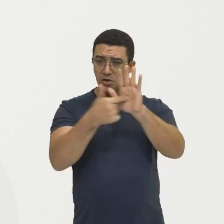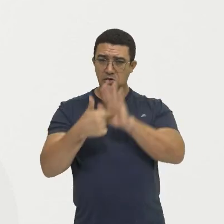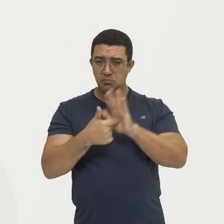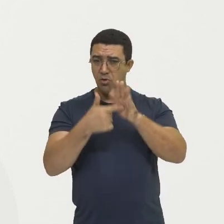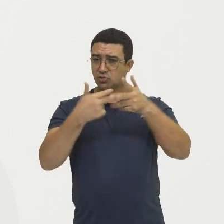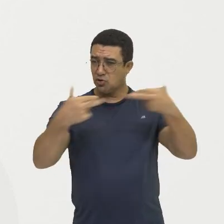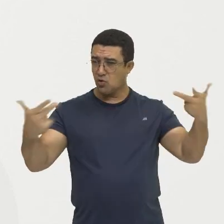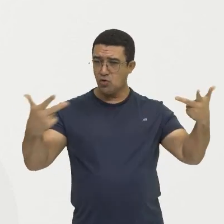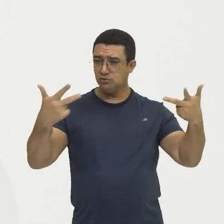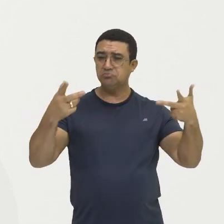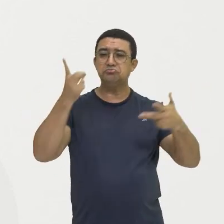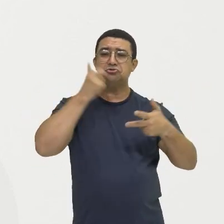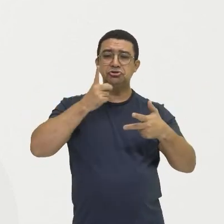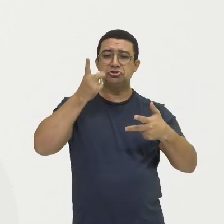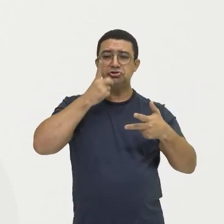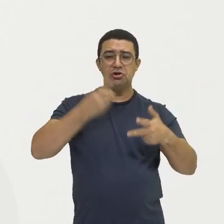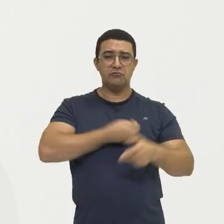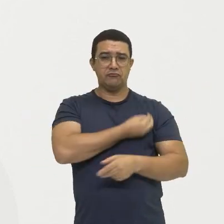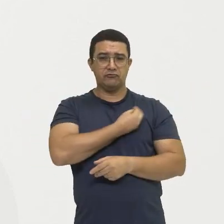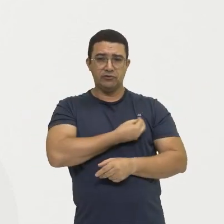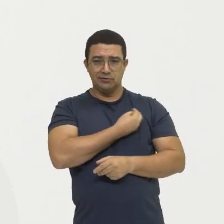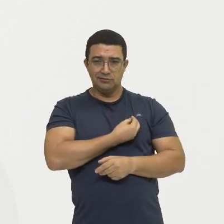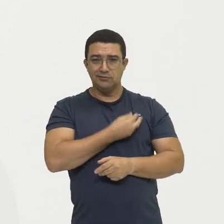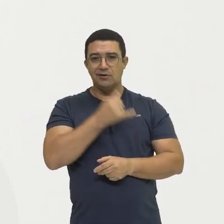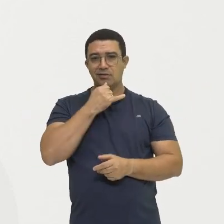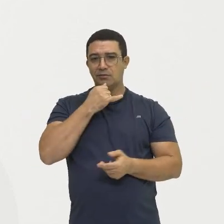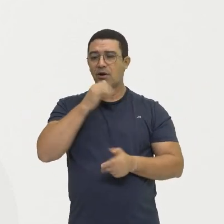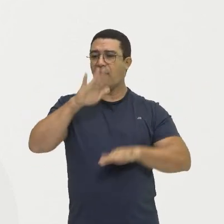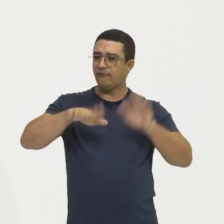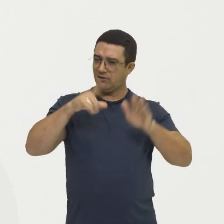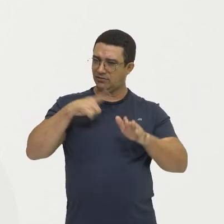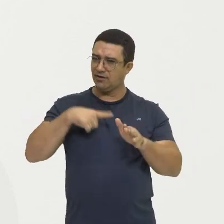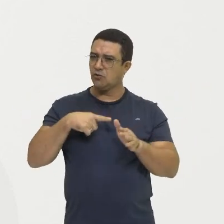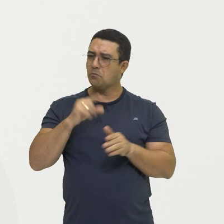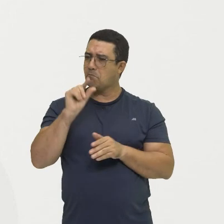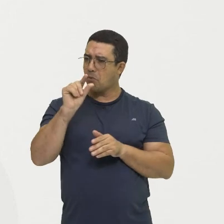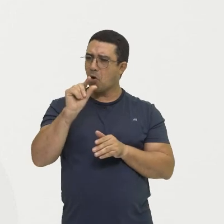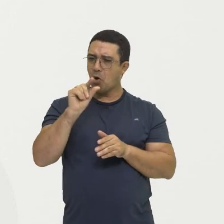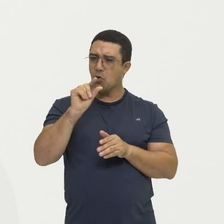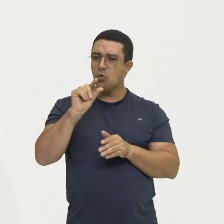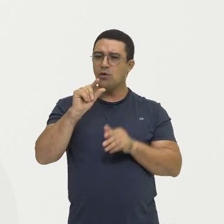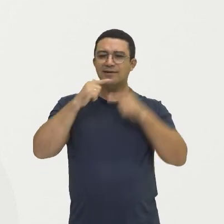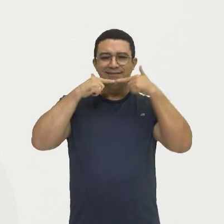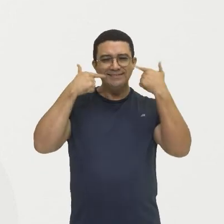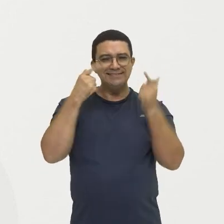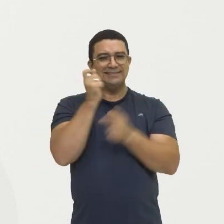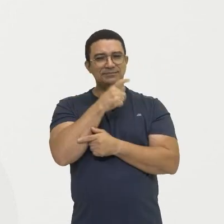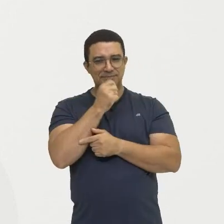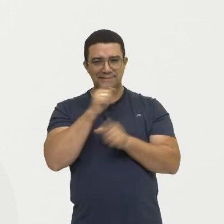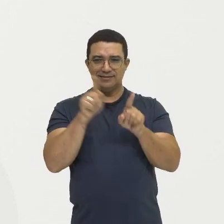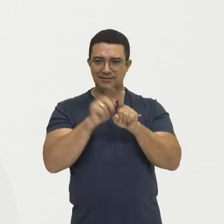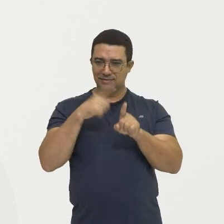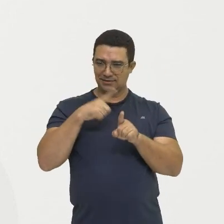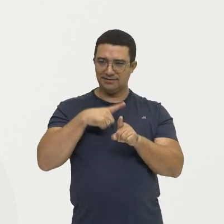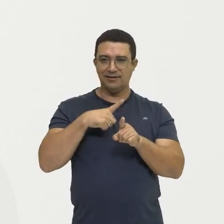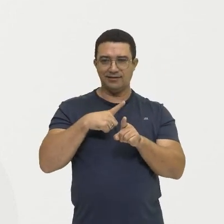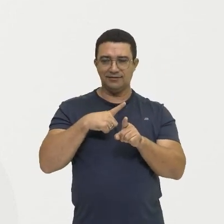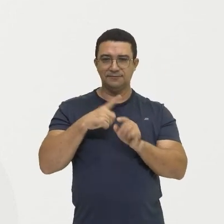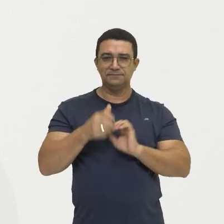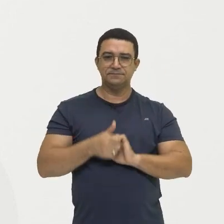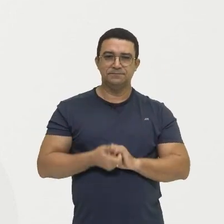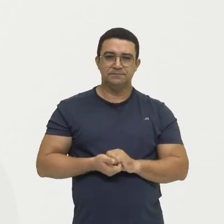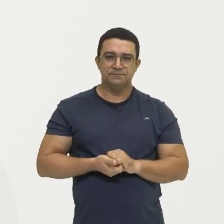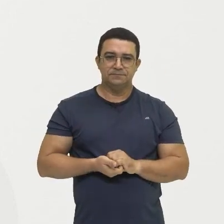aspectos da vida cotidiana, geralmente com toques de humor e ironia, né? Observe que aí vai ter a presença do humor e da